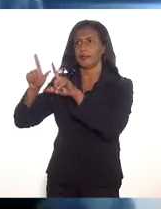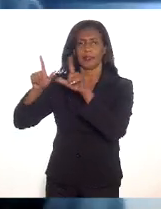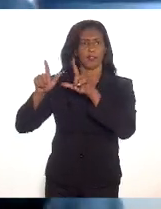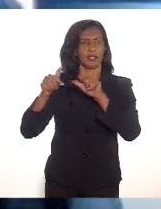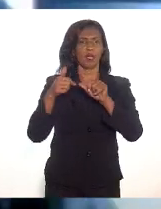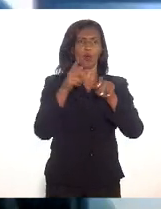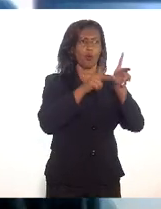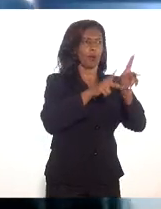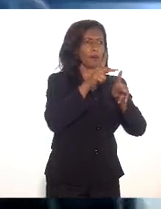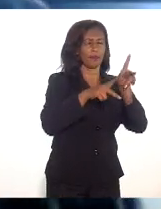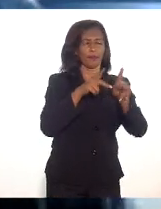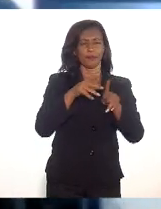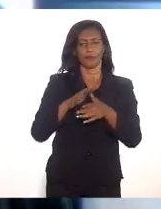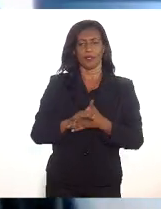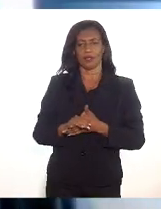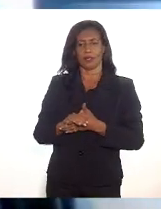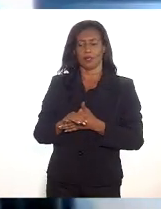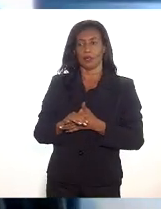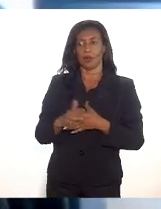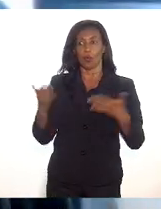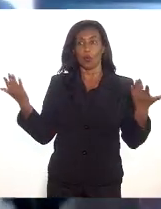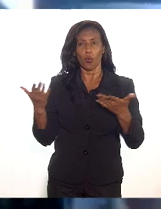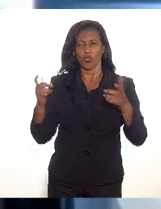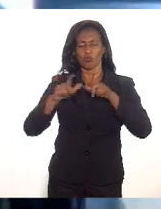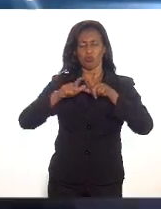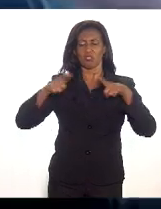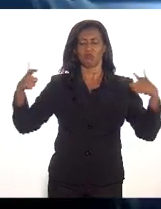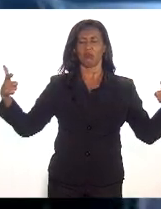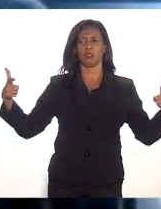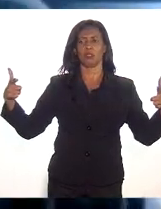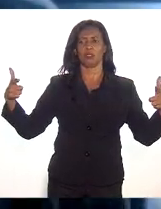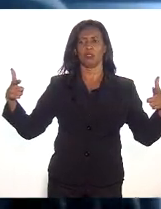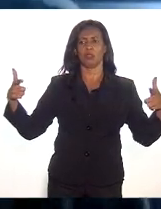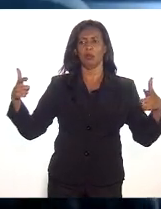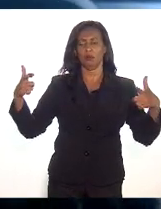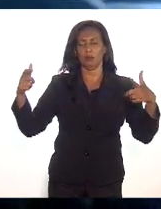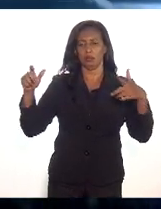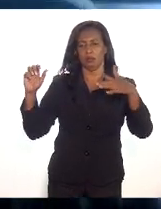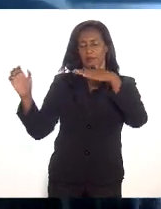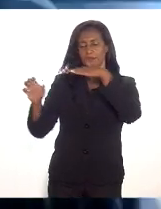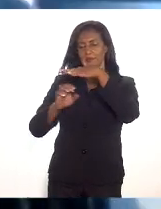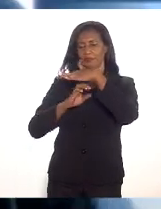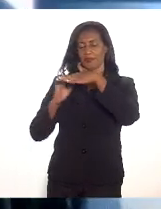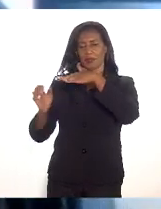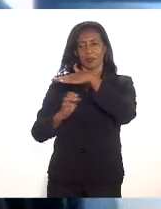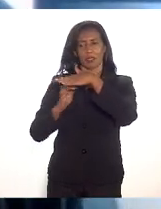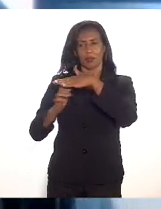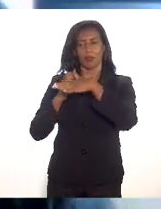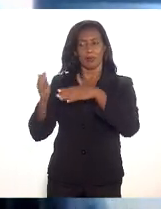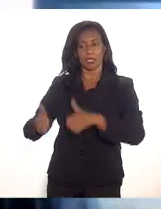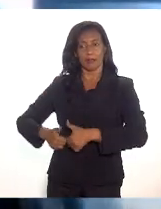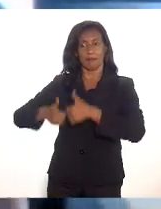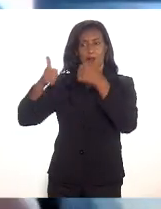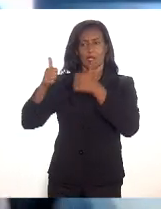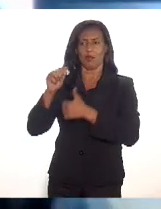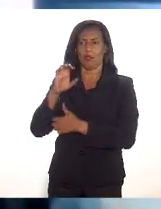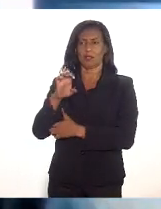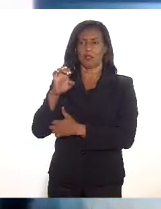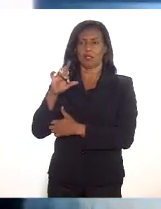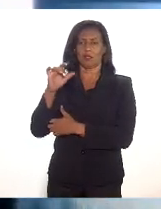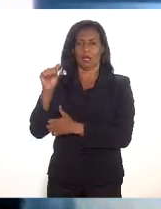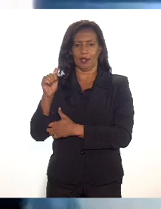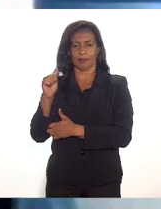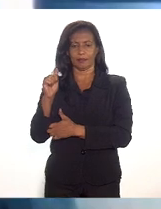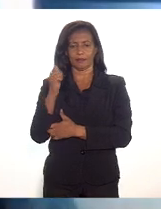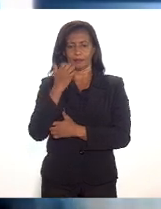população à privatização não seria tão grande assim. A SEDAI seria uma companhia muito melhor se nós tivéssemos corrigido. Isso não significa...